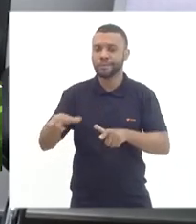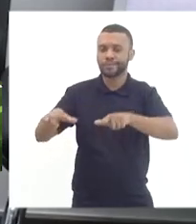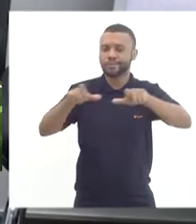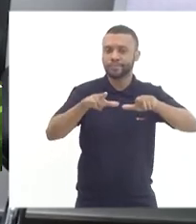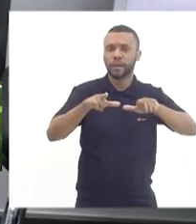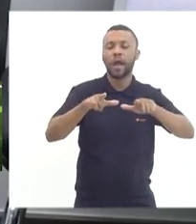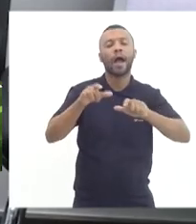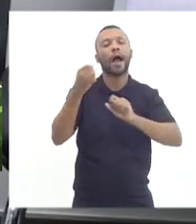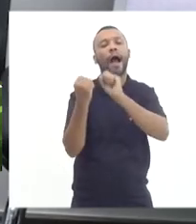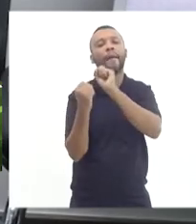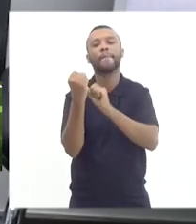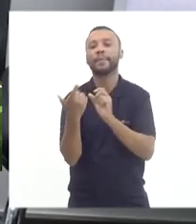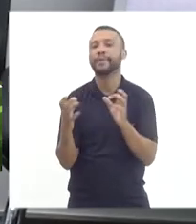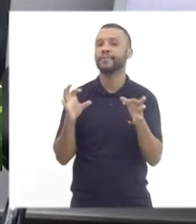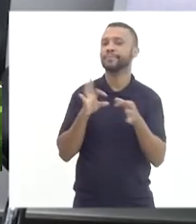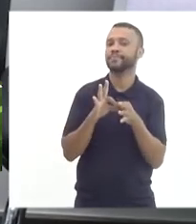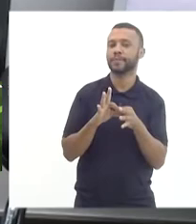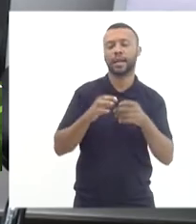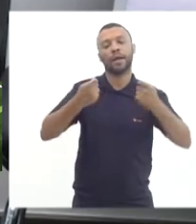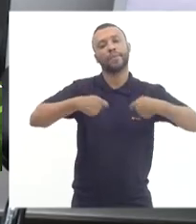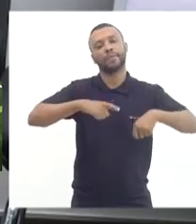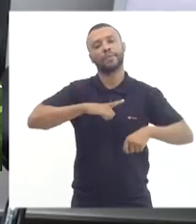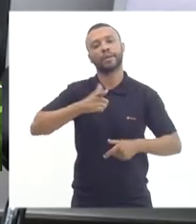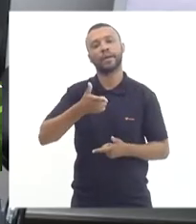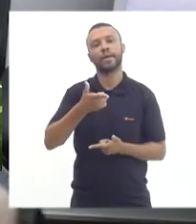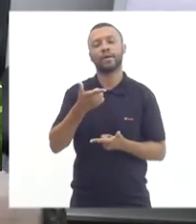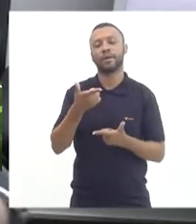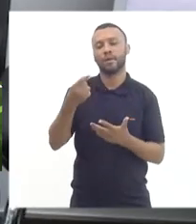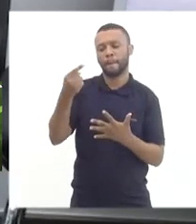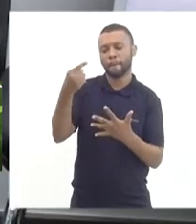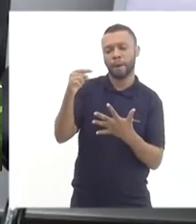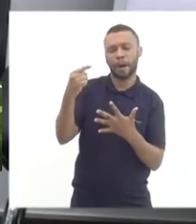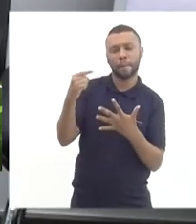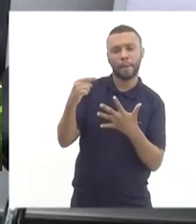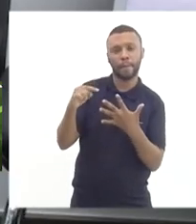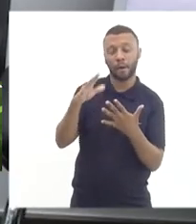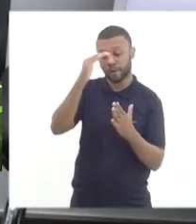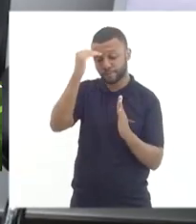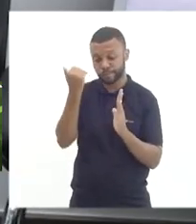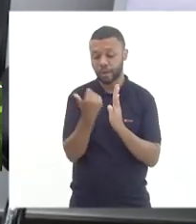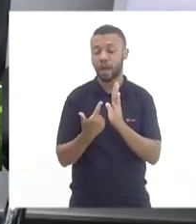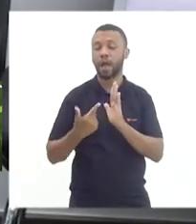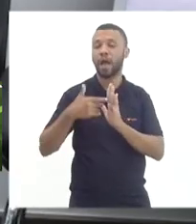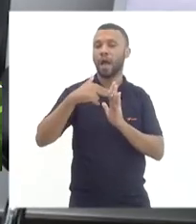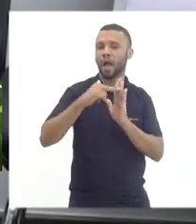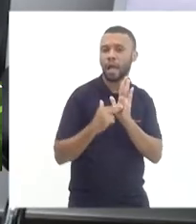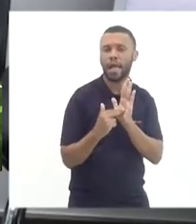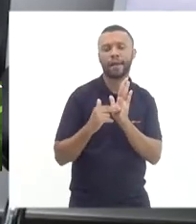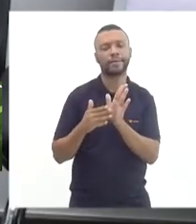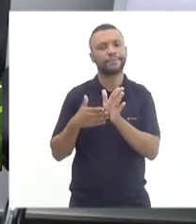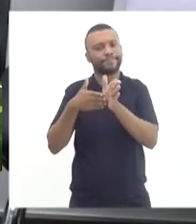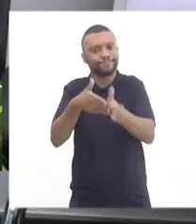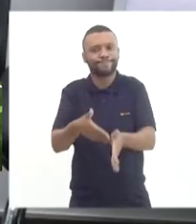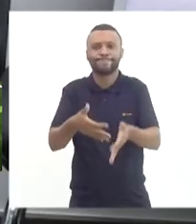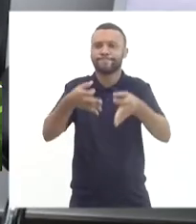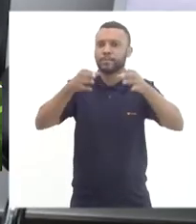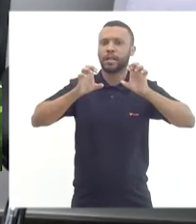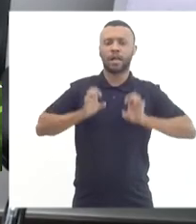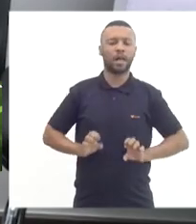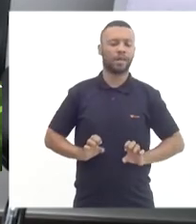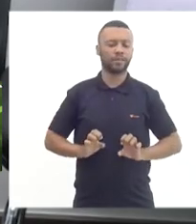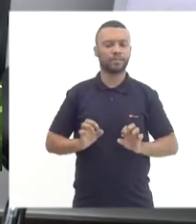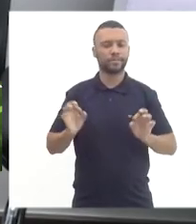a empresa ela precisa ter todo o rol de integridade sempre atualizado anualmente. E aí eu